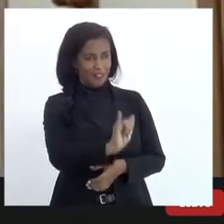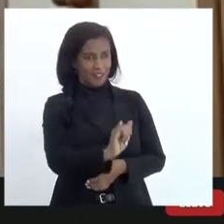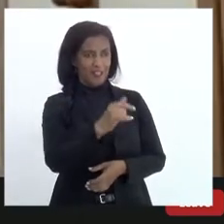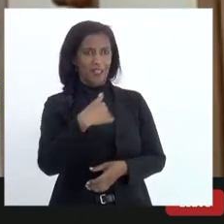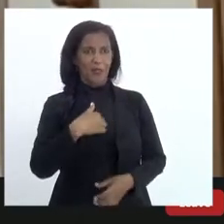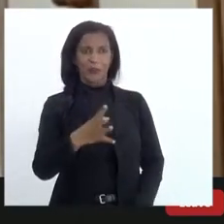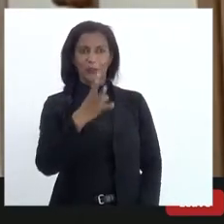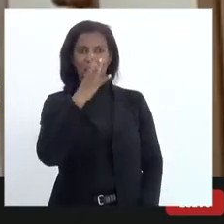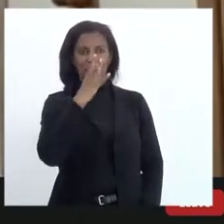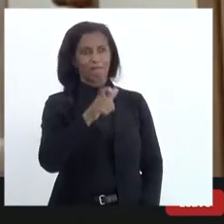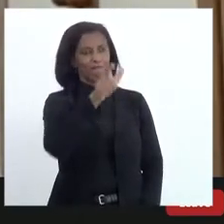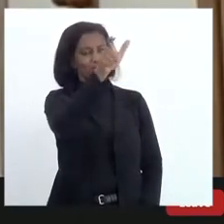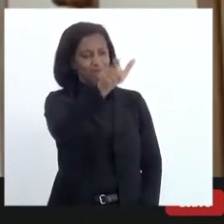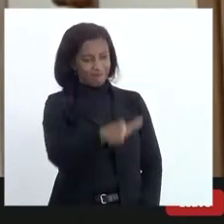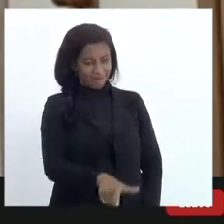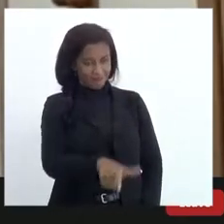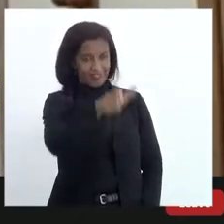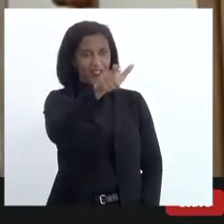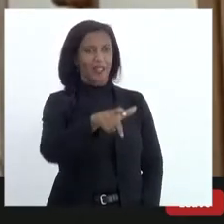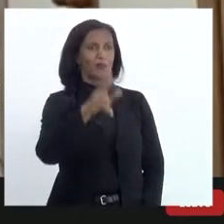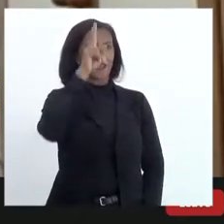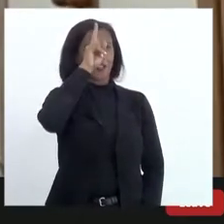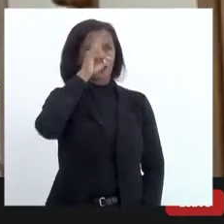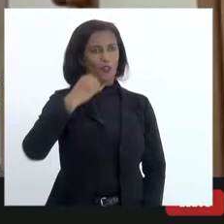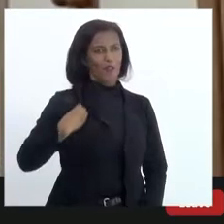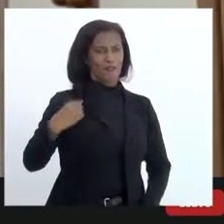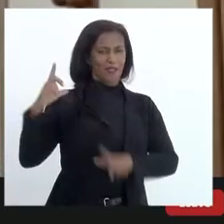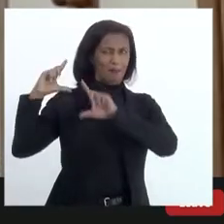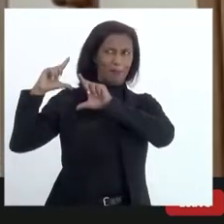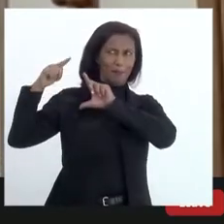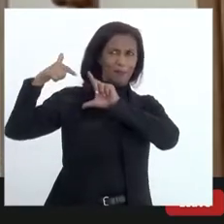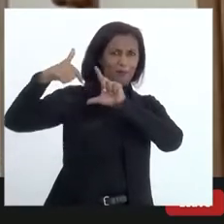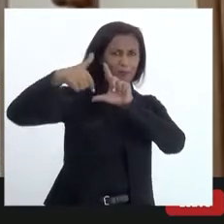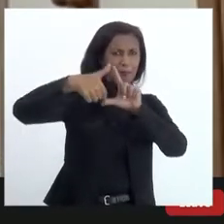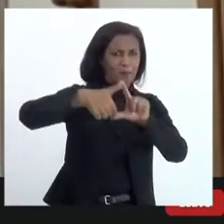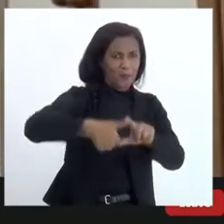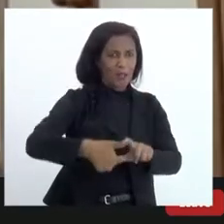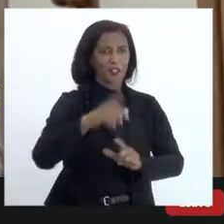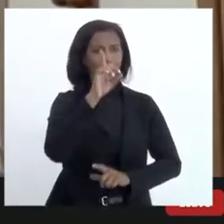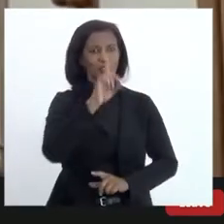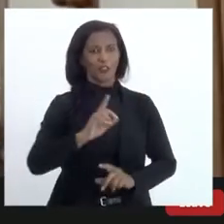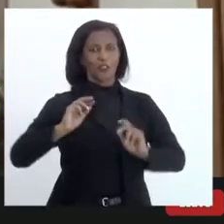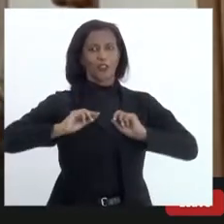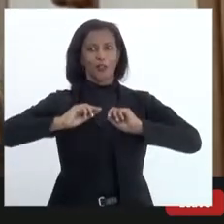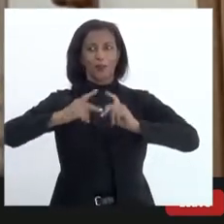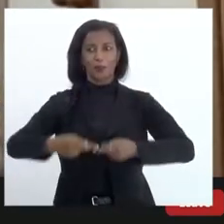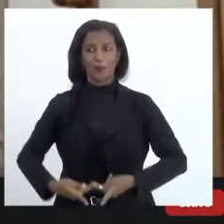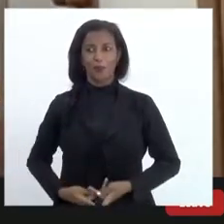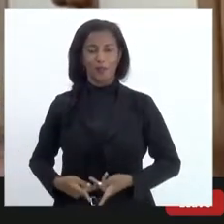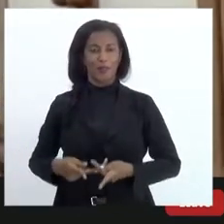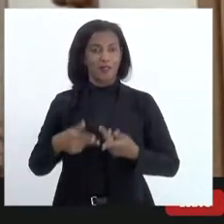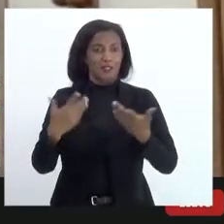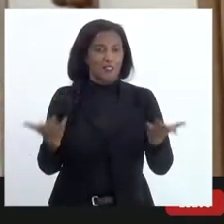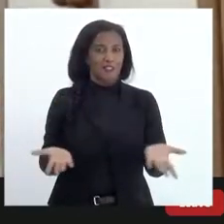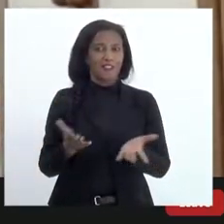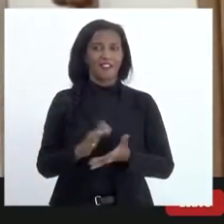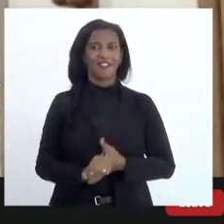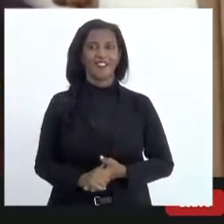quem eu admiro, né, pela toda a sua história, né, de luta, de direitos humanos e tudo mais, identificamos até